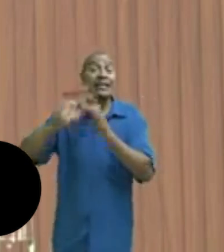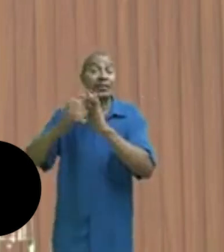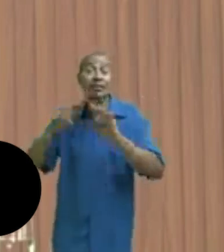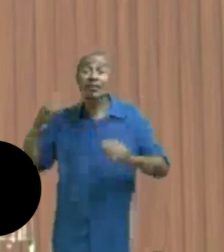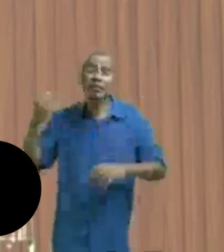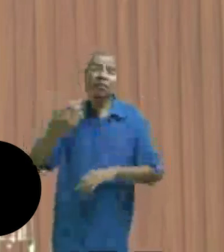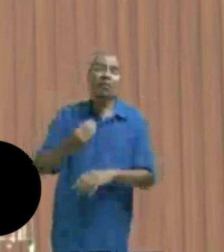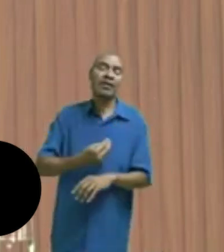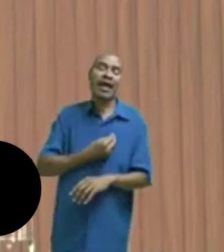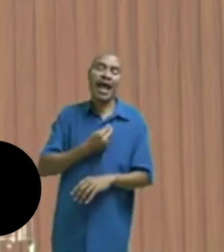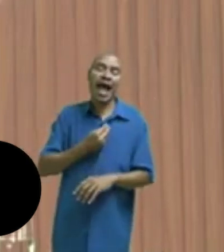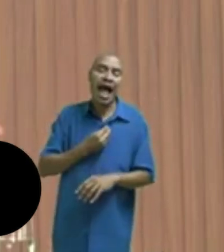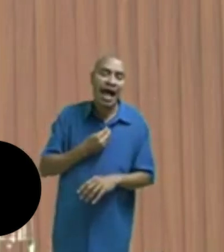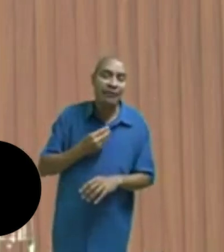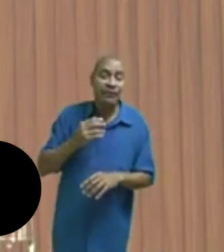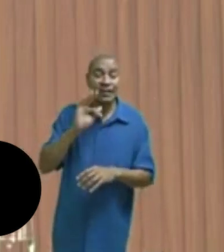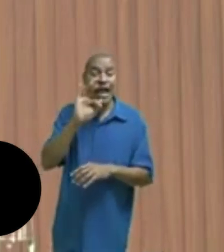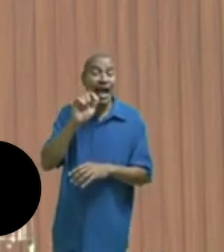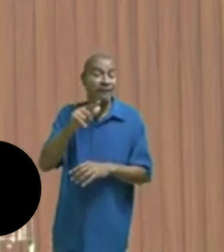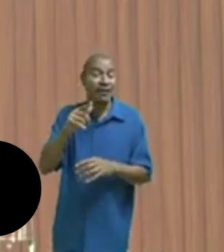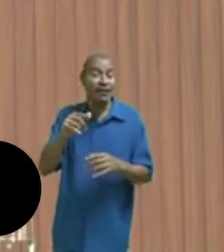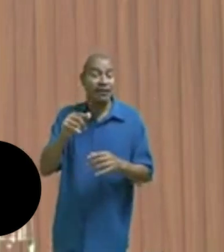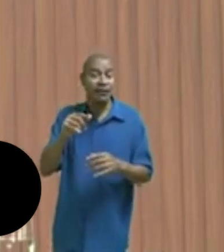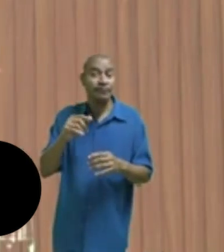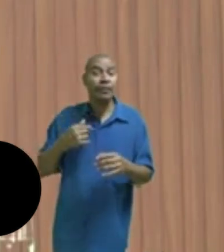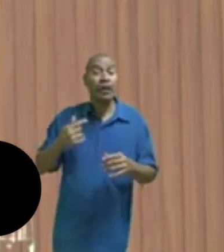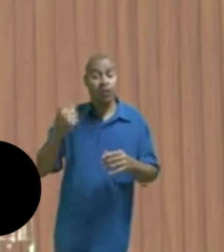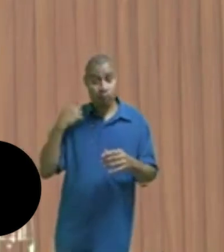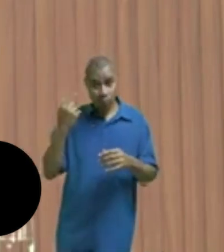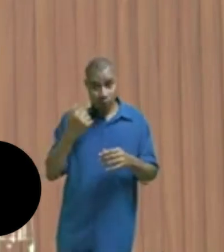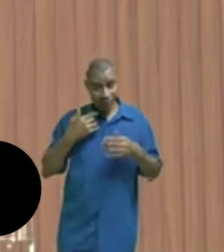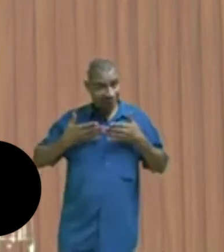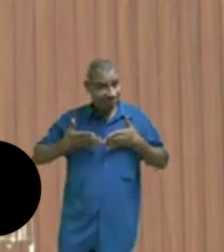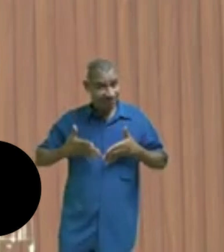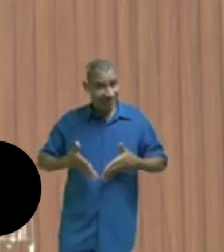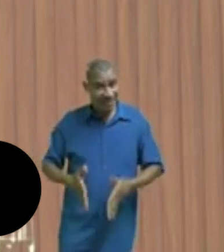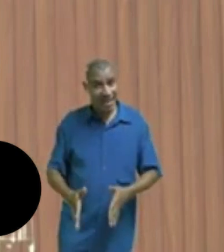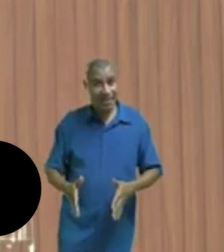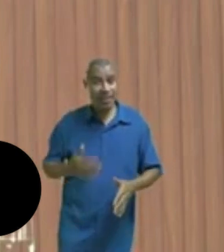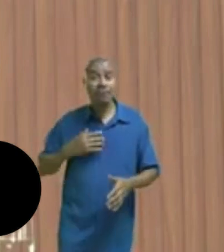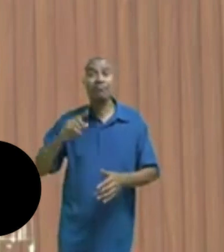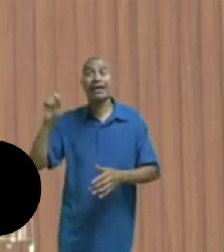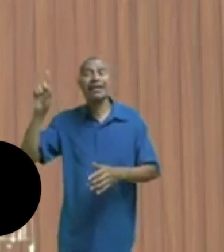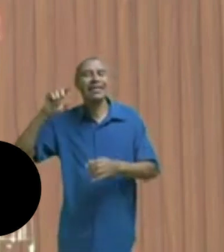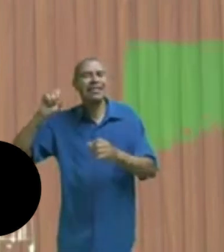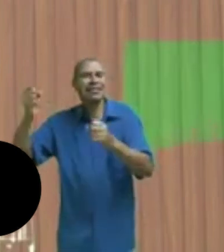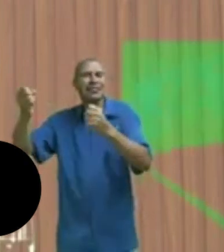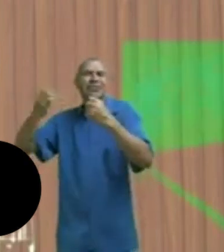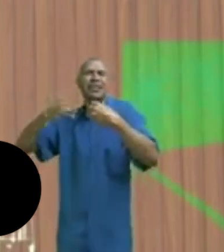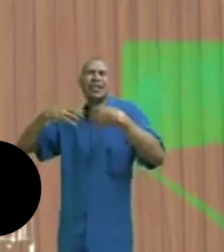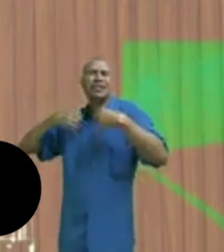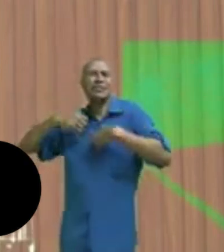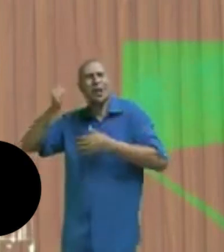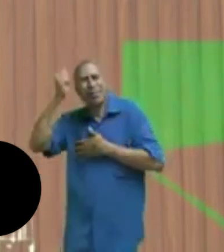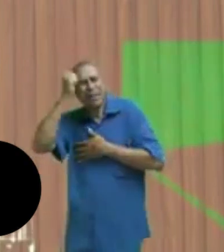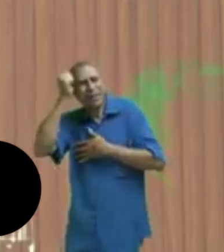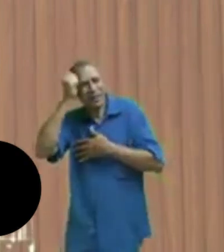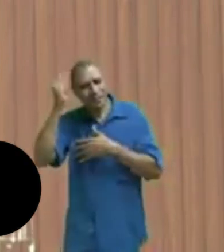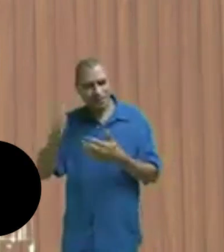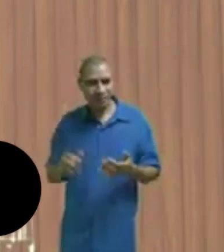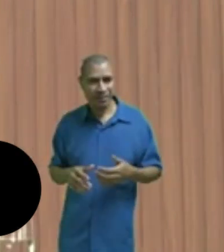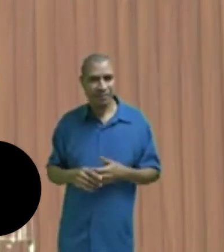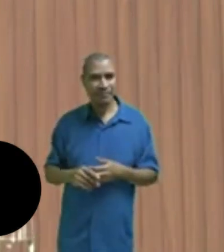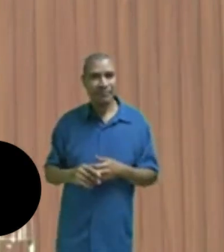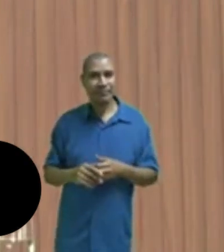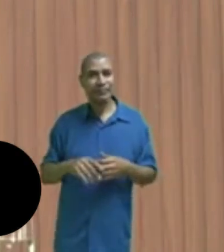glória. Nascido de mulher, ressurreto dentre os mortos, que voltará e estará com o seu povo para todo